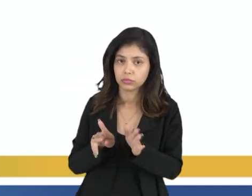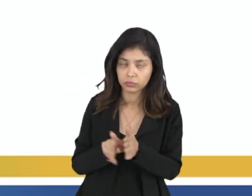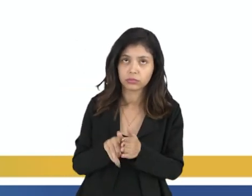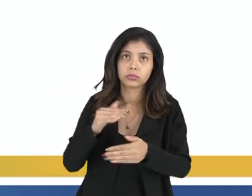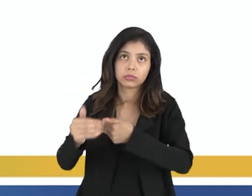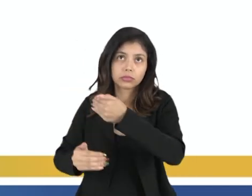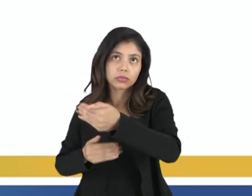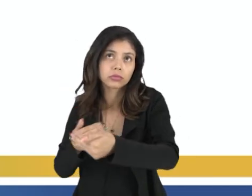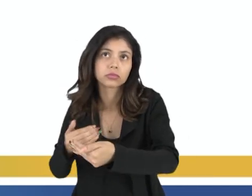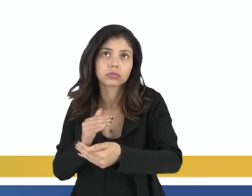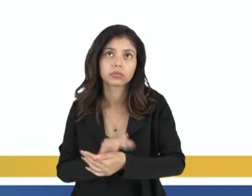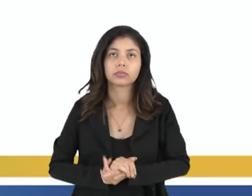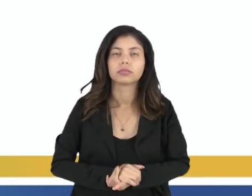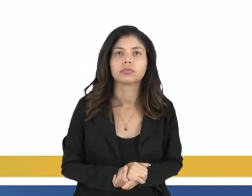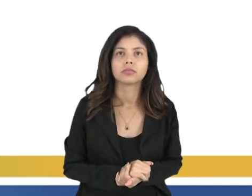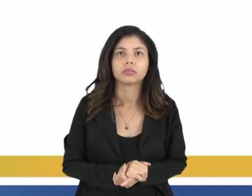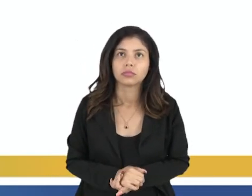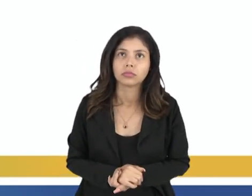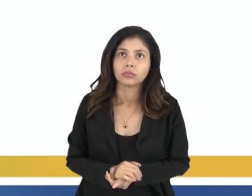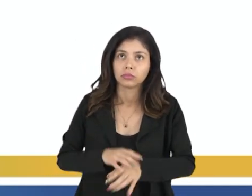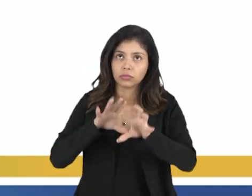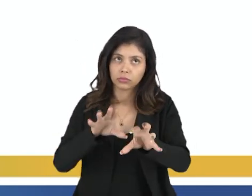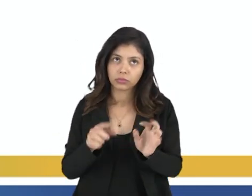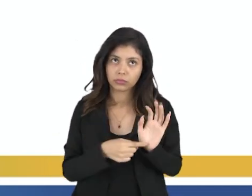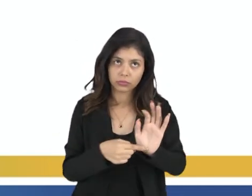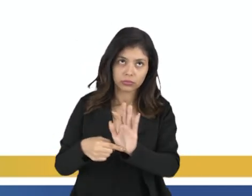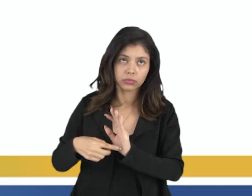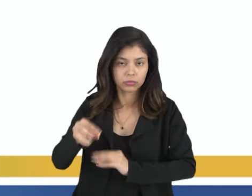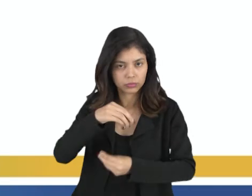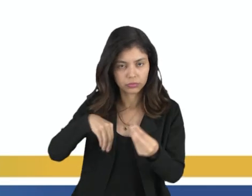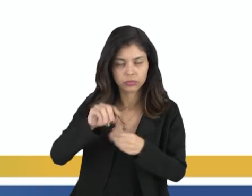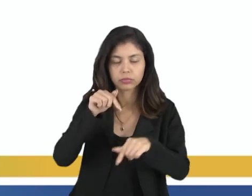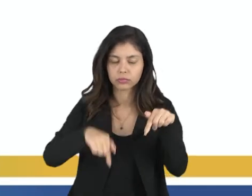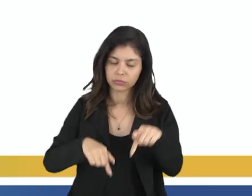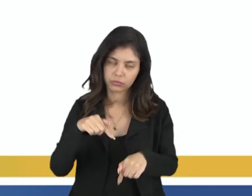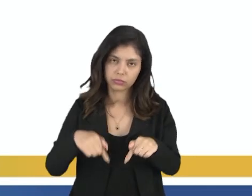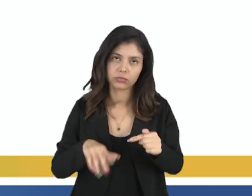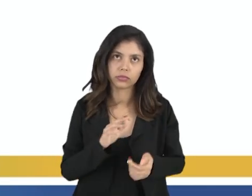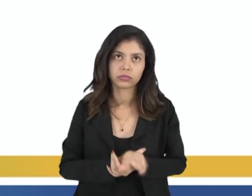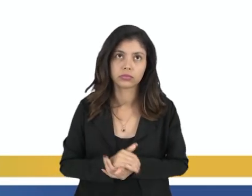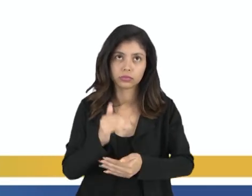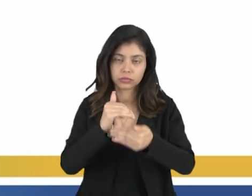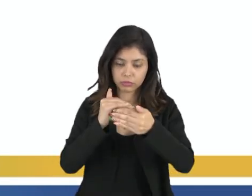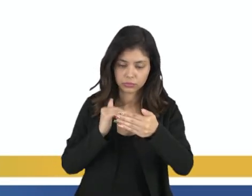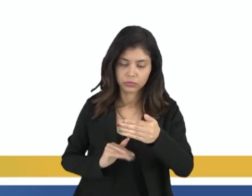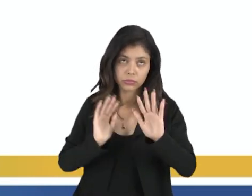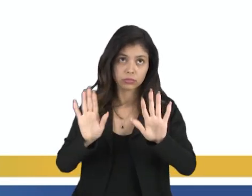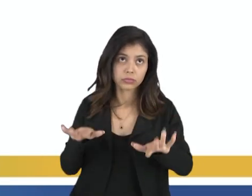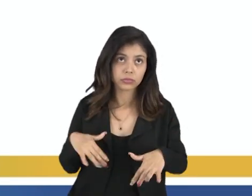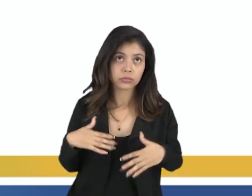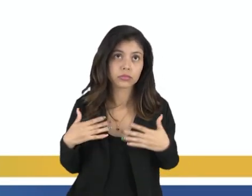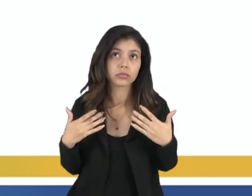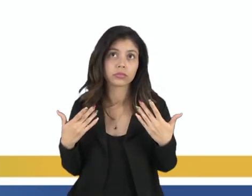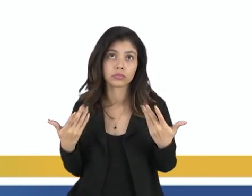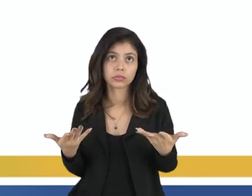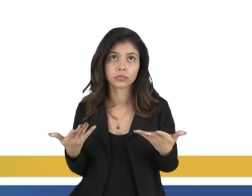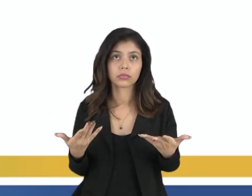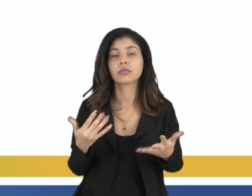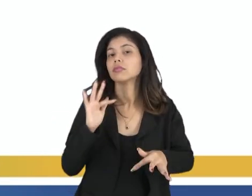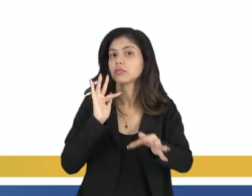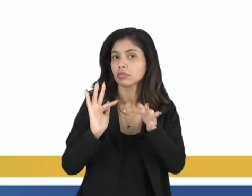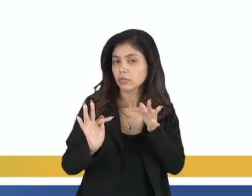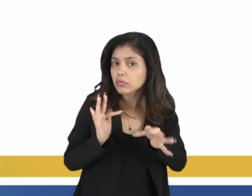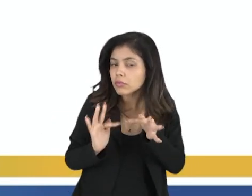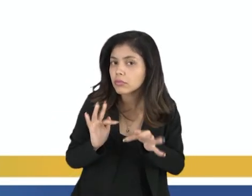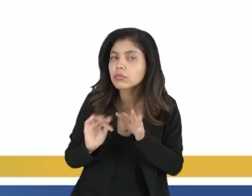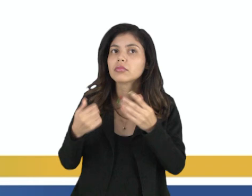no processo de fotossíntese. Esse fenômeno é representado pela equação química abaixo. Então, é um fenômeno físico,